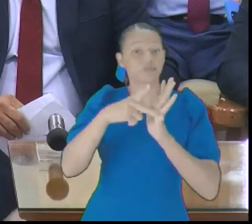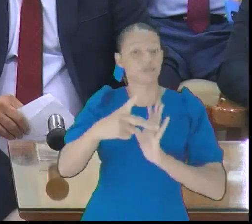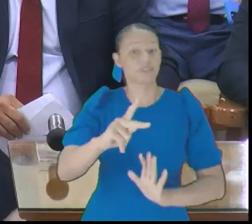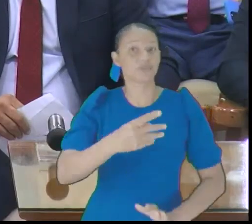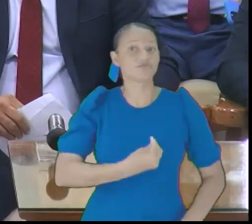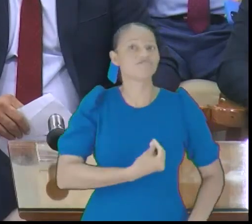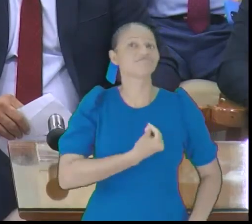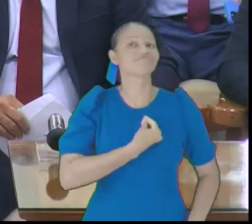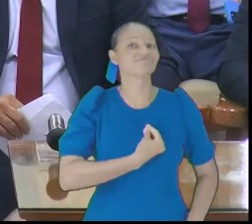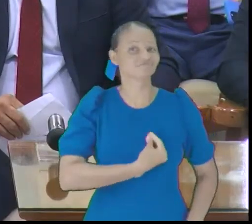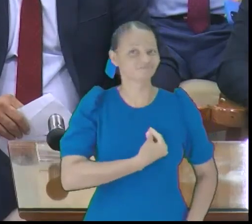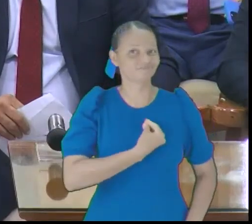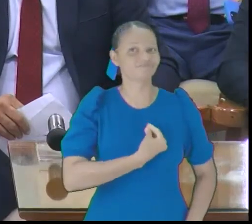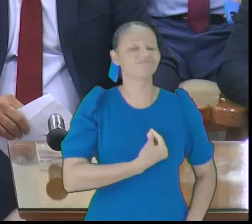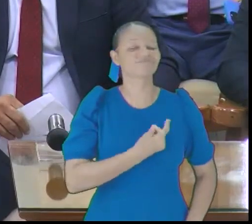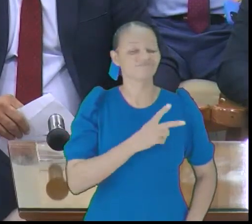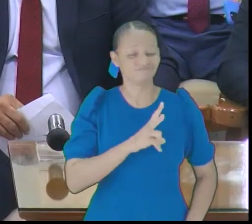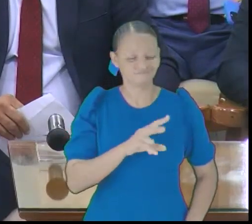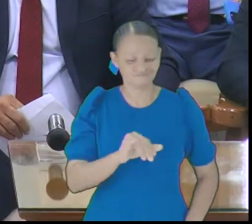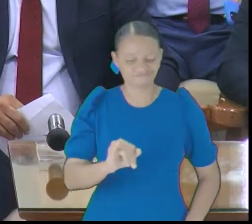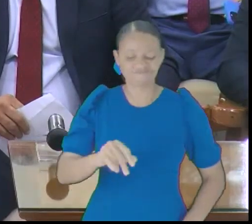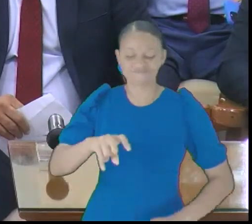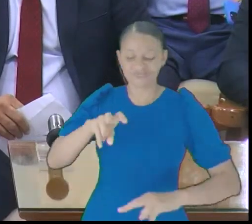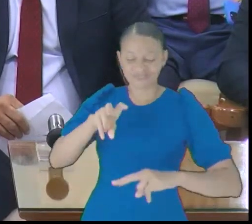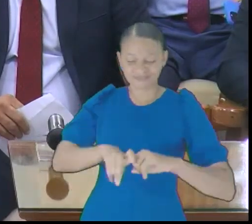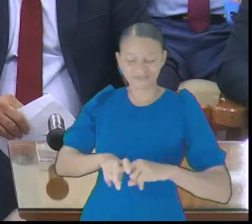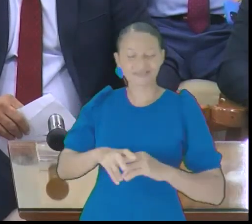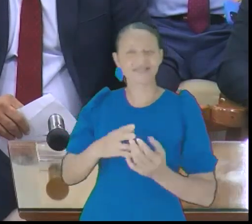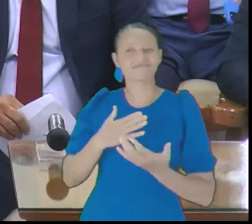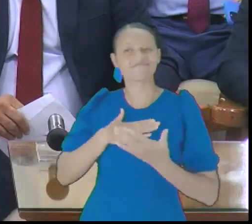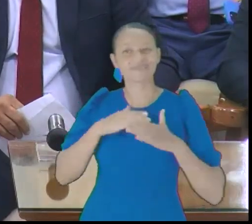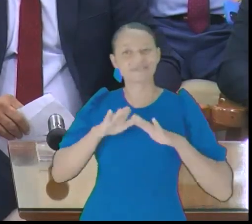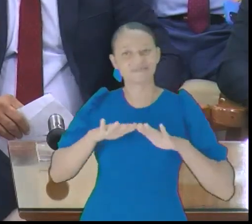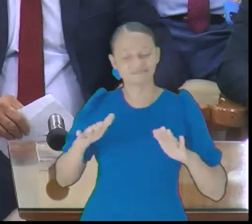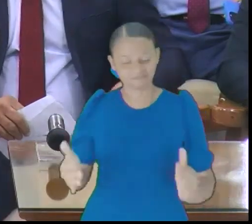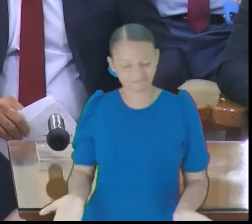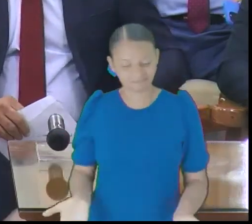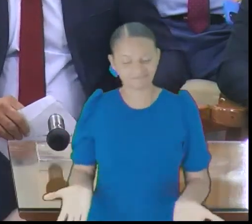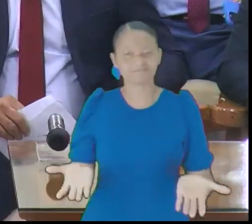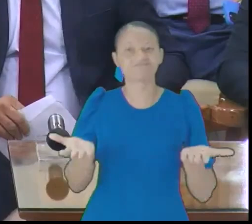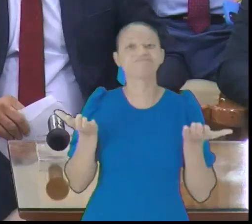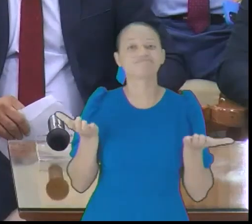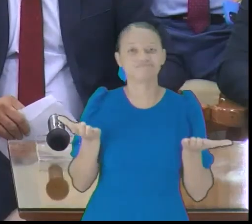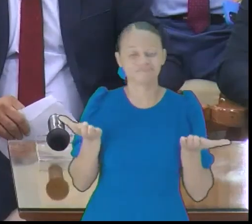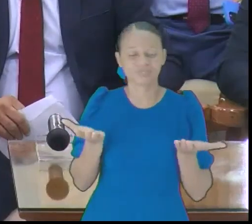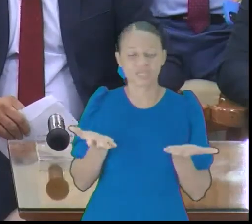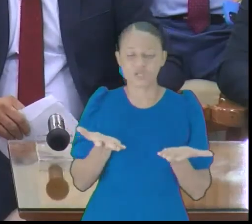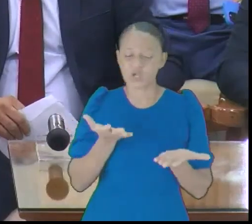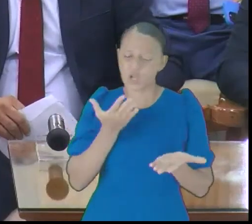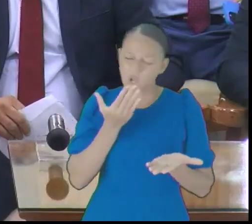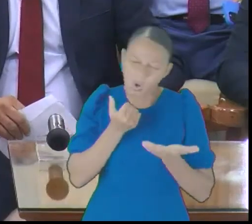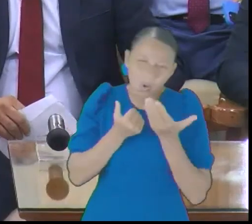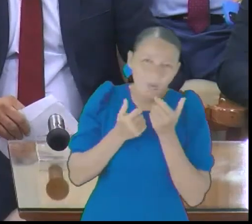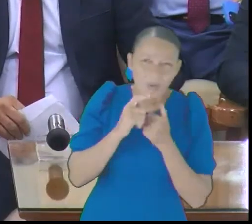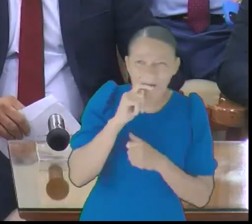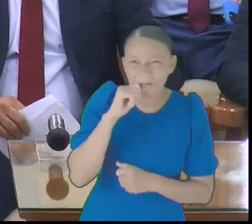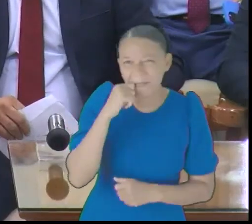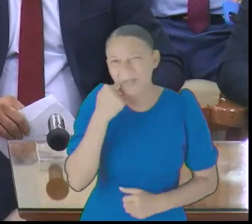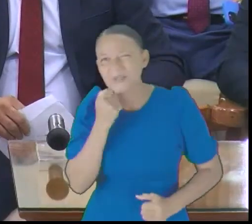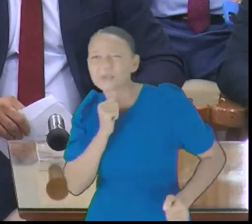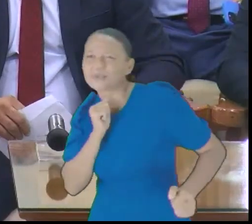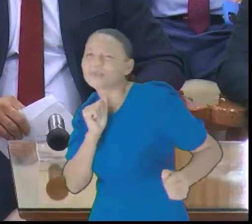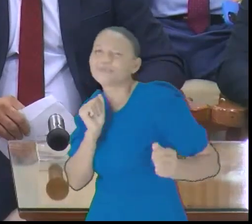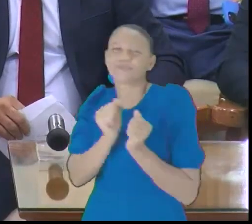vai sentar à minha mesa. e comer pão comigo.